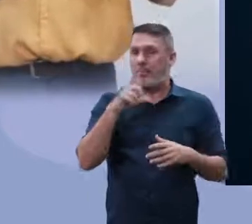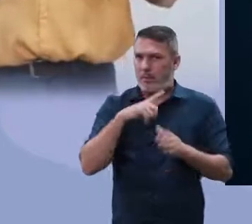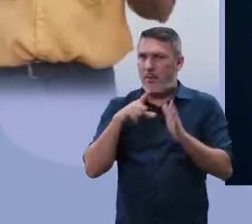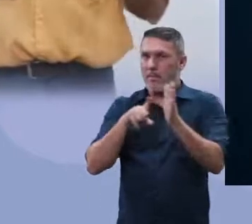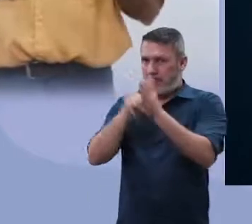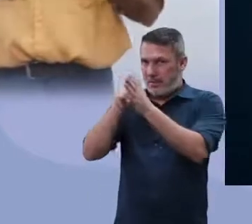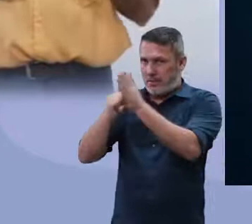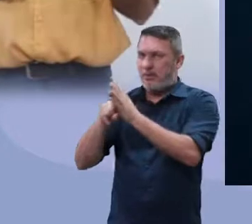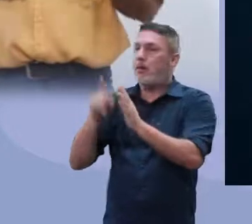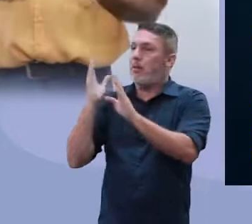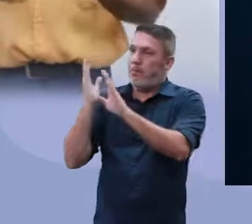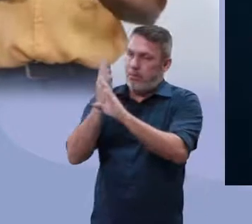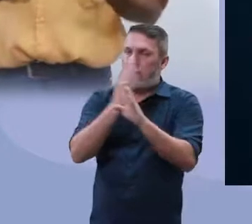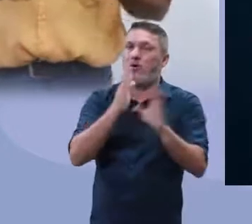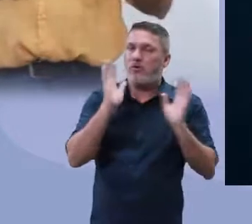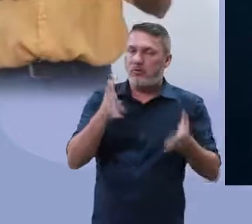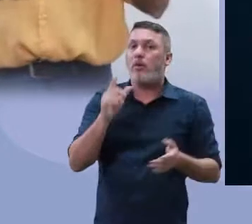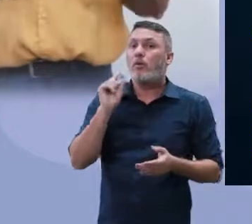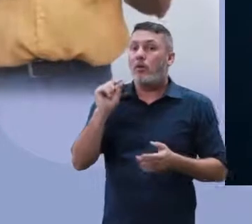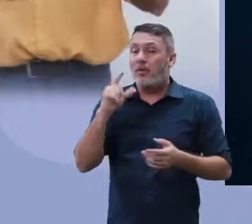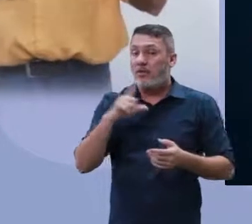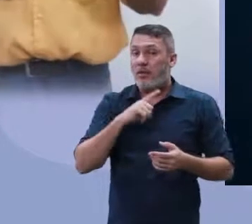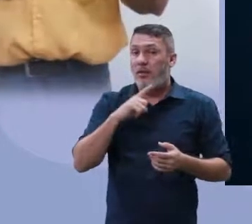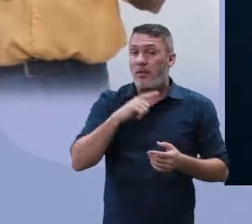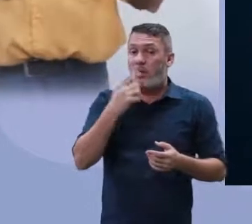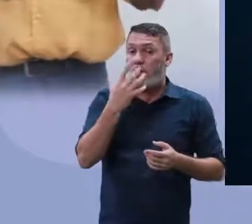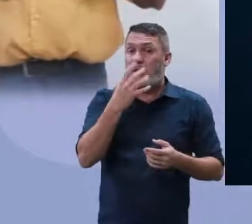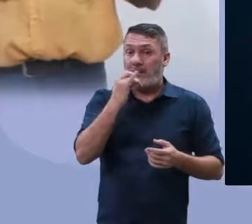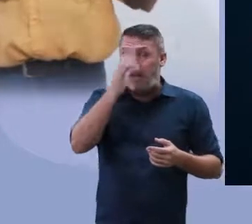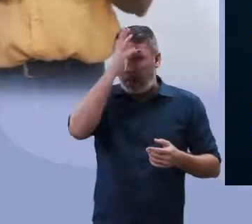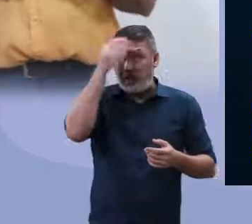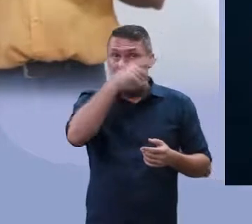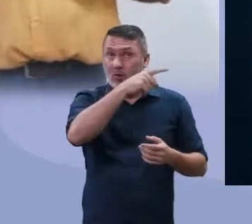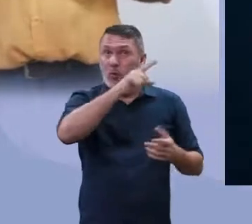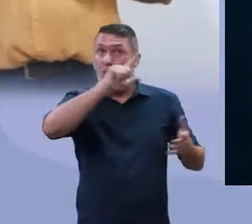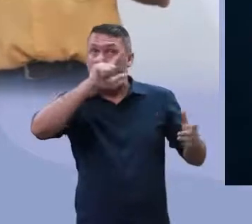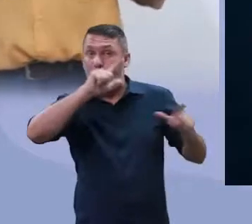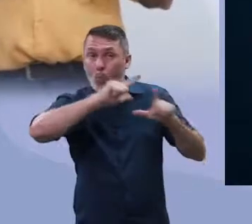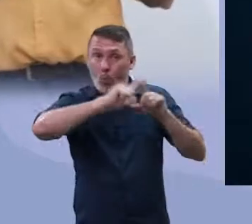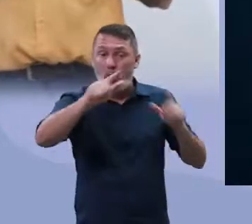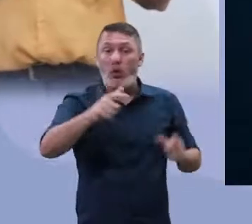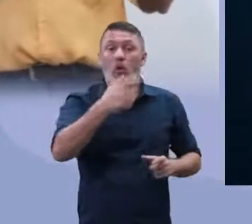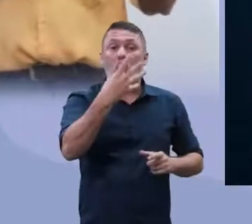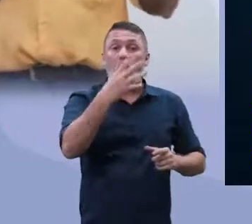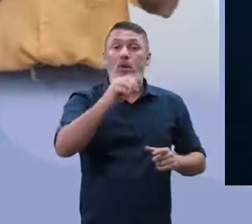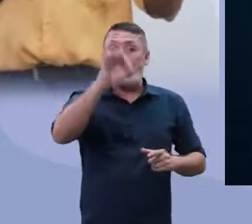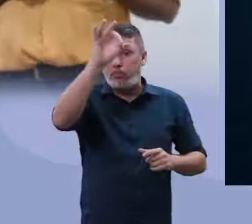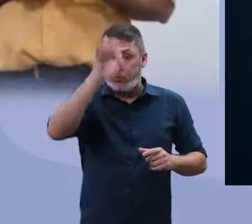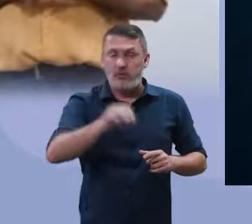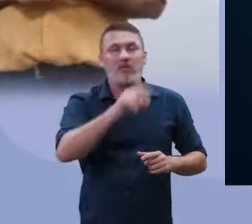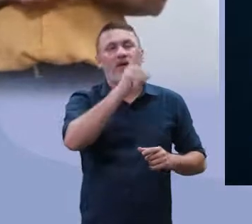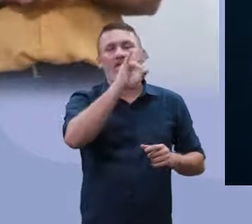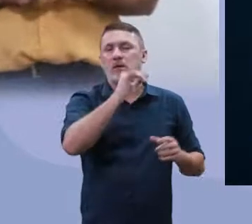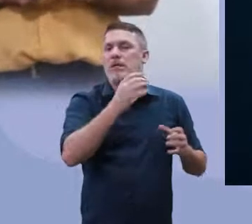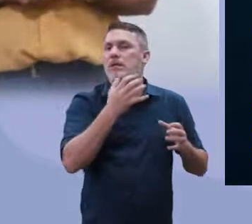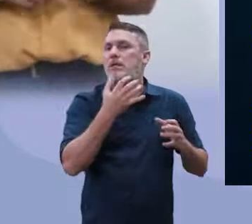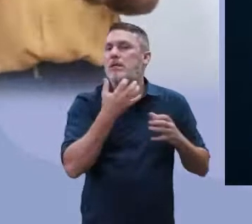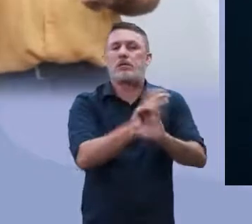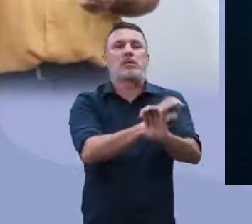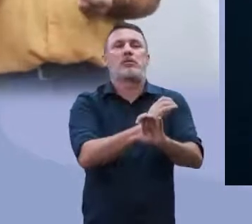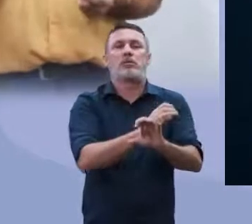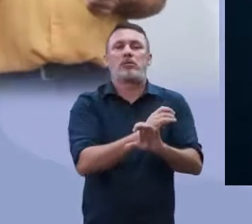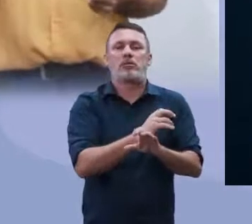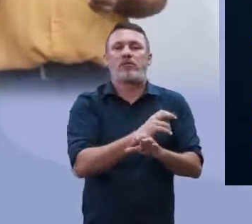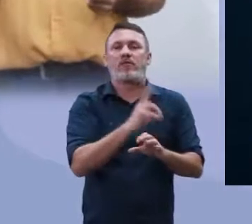quantitativo superior a 40% da floresta amazônica, ela entra num processo de savanização.